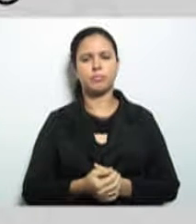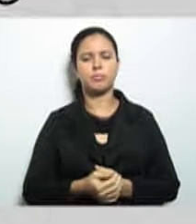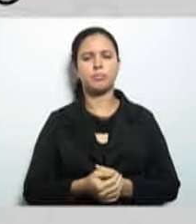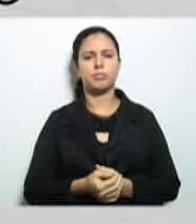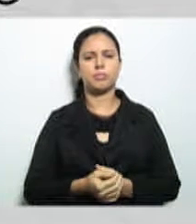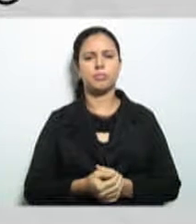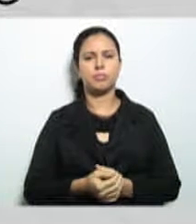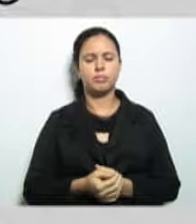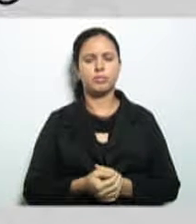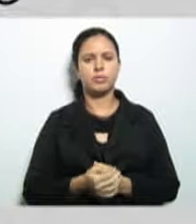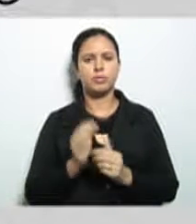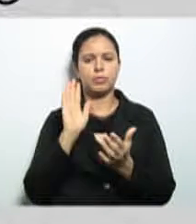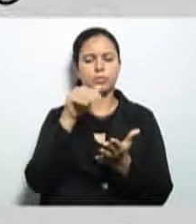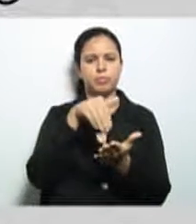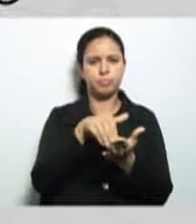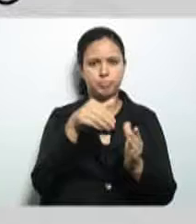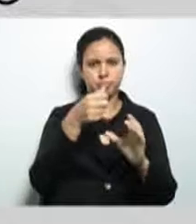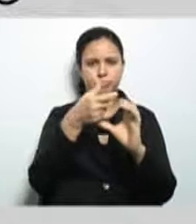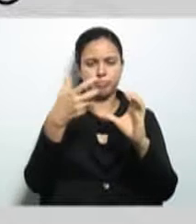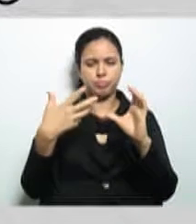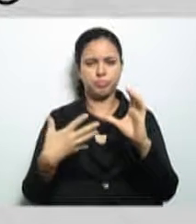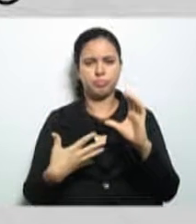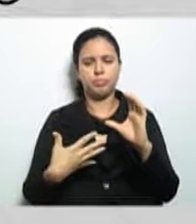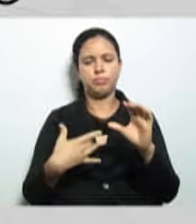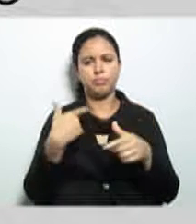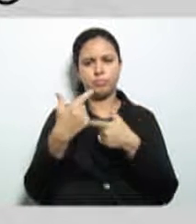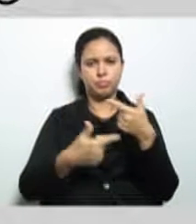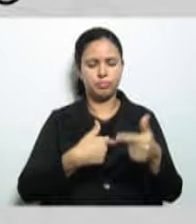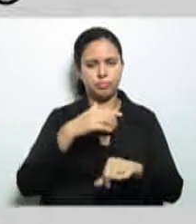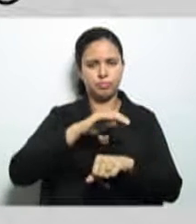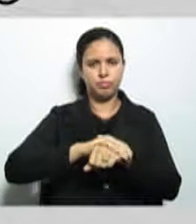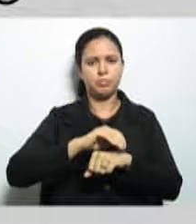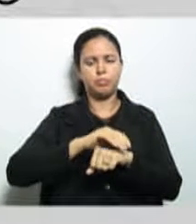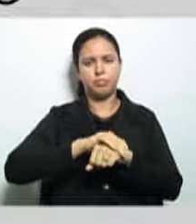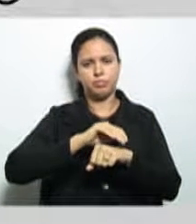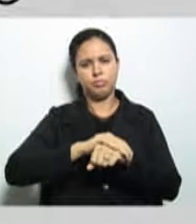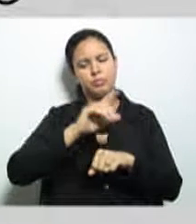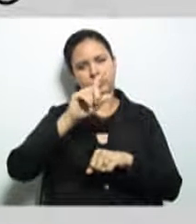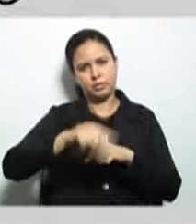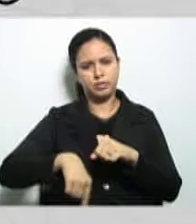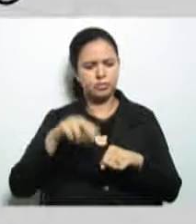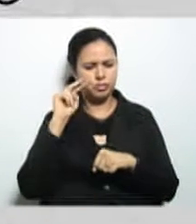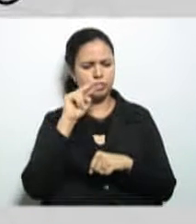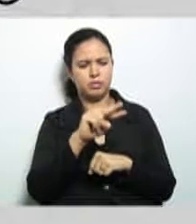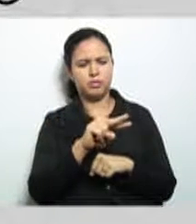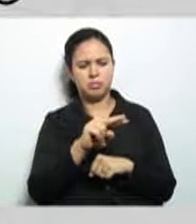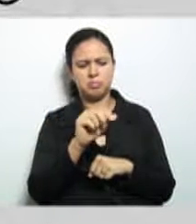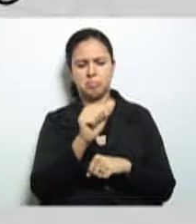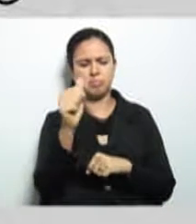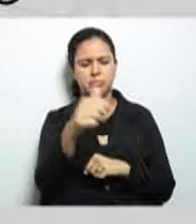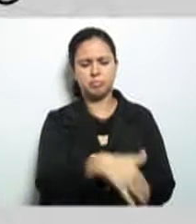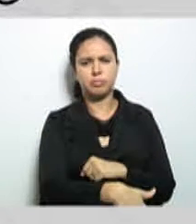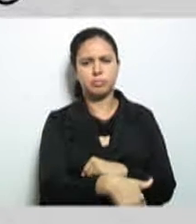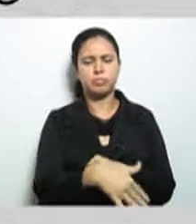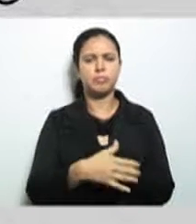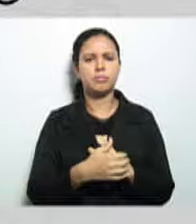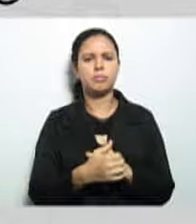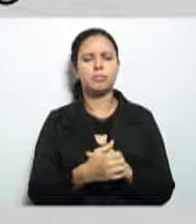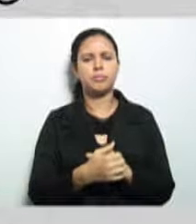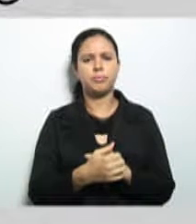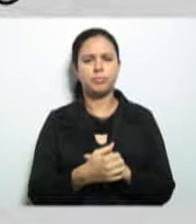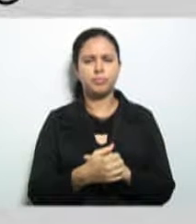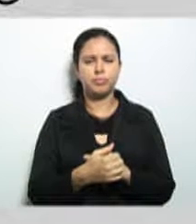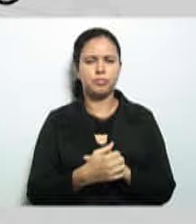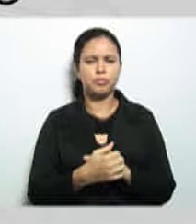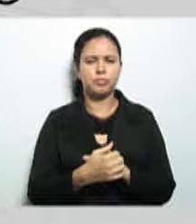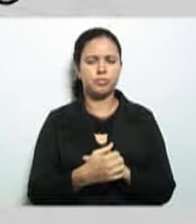E uma última característica, o trabalho manual era visto como uma maldição. Como assim?